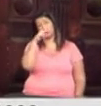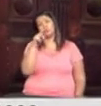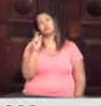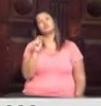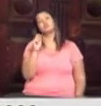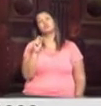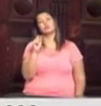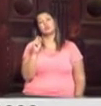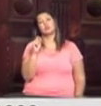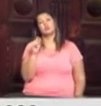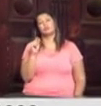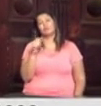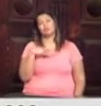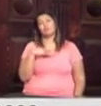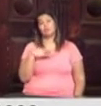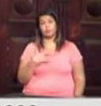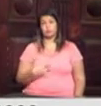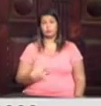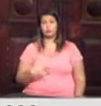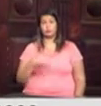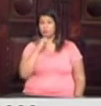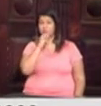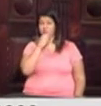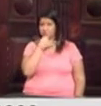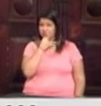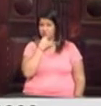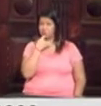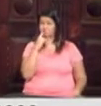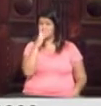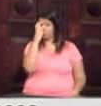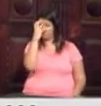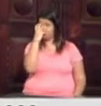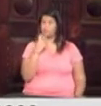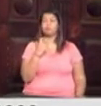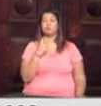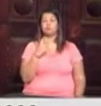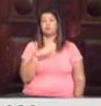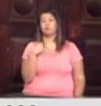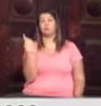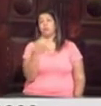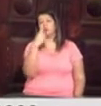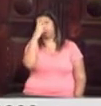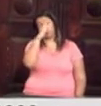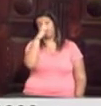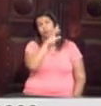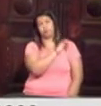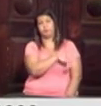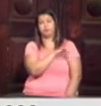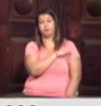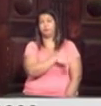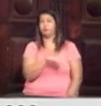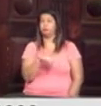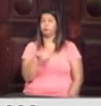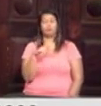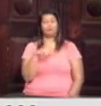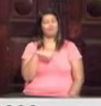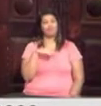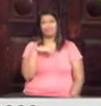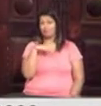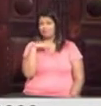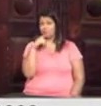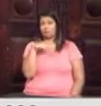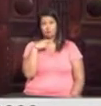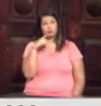dia lamentável, triste, grave para nosso Estado do Rio de Janeiro. Não é